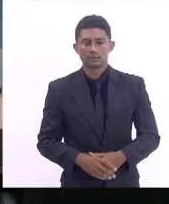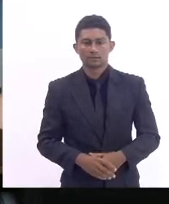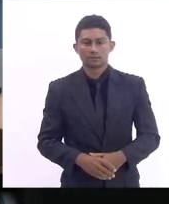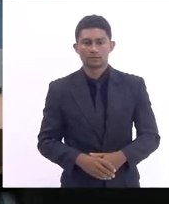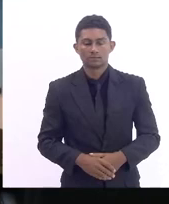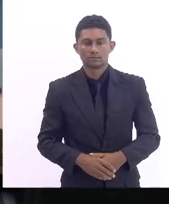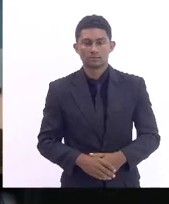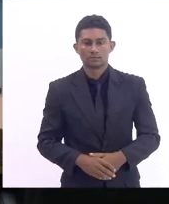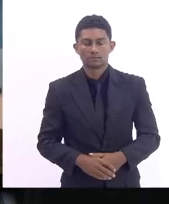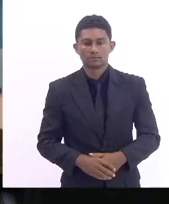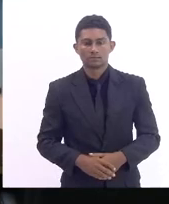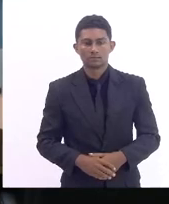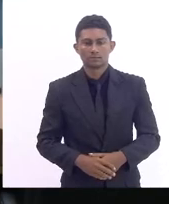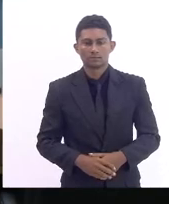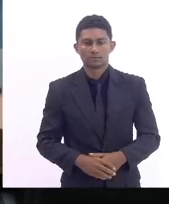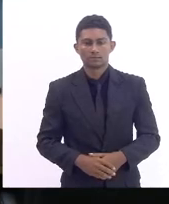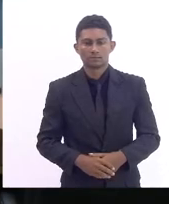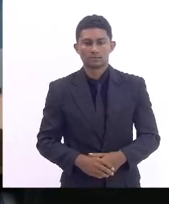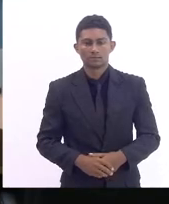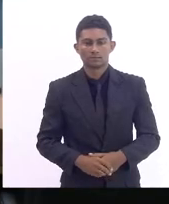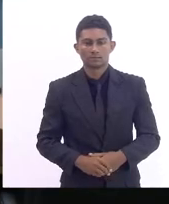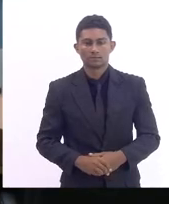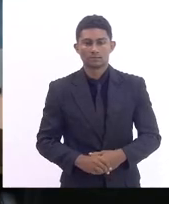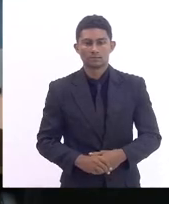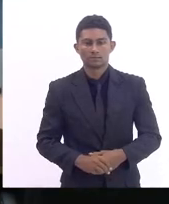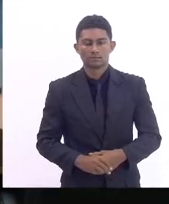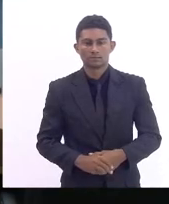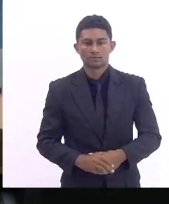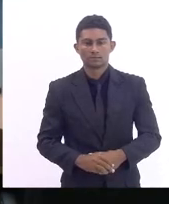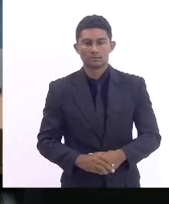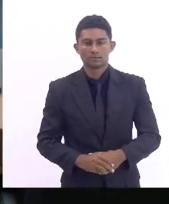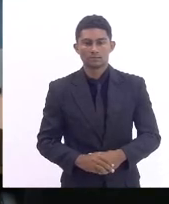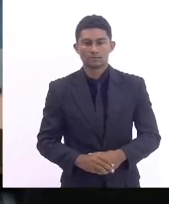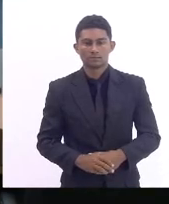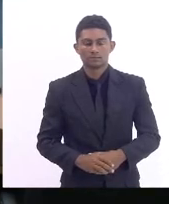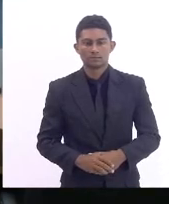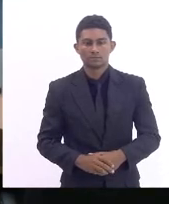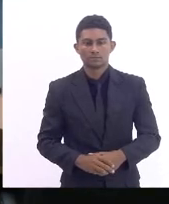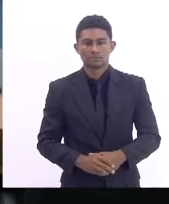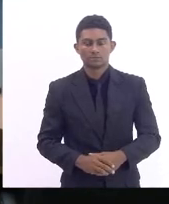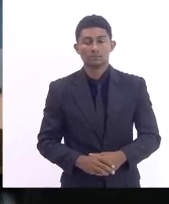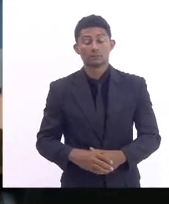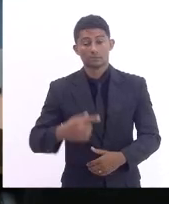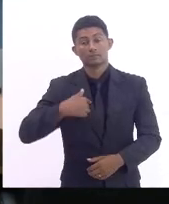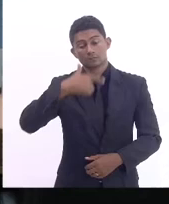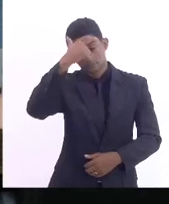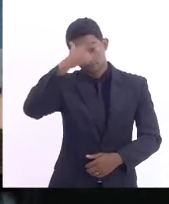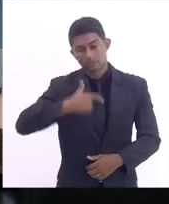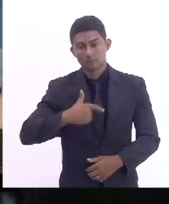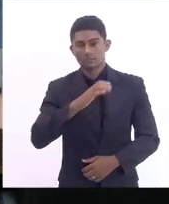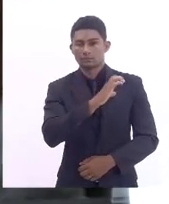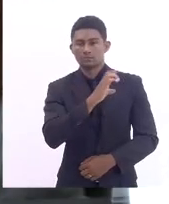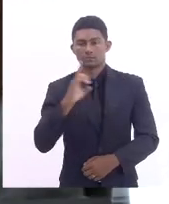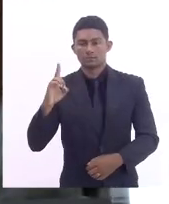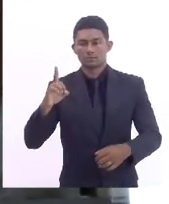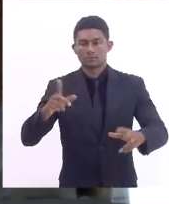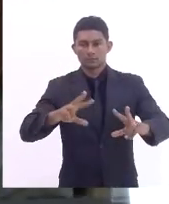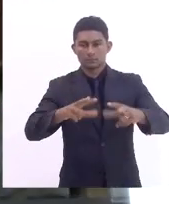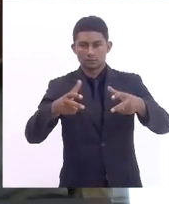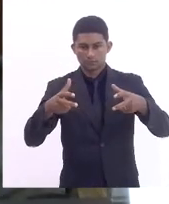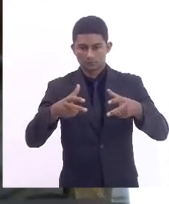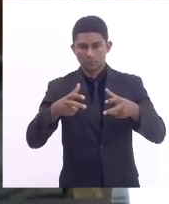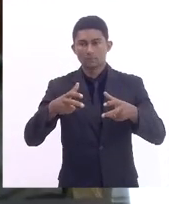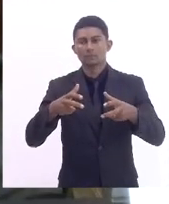o som é e como coordenador da comissão Regional Eleitoral